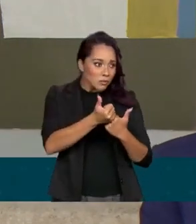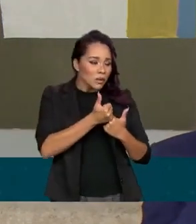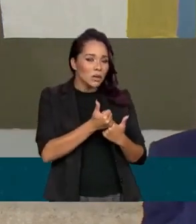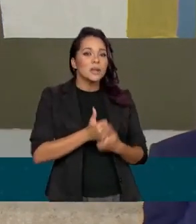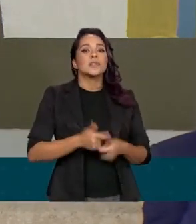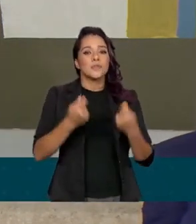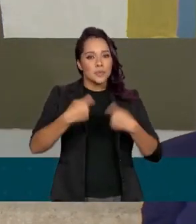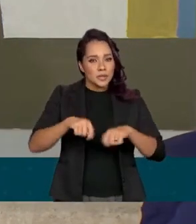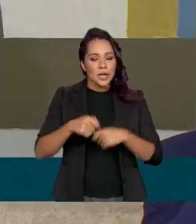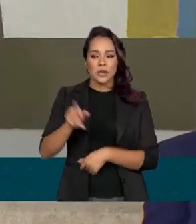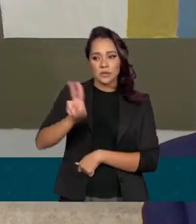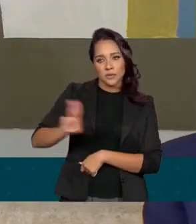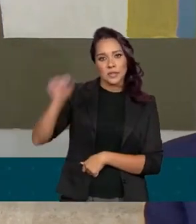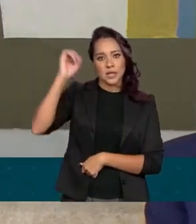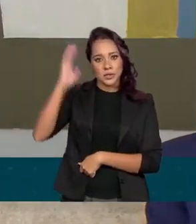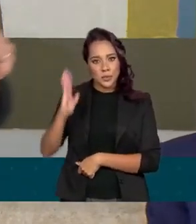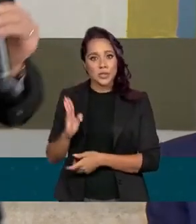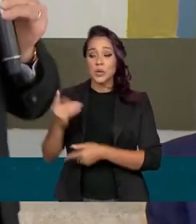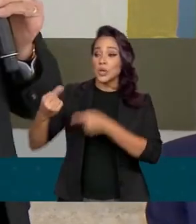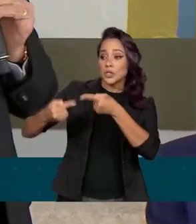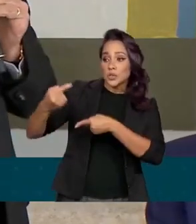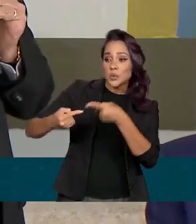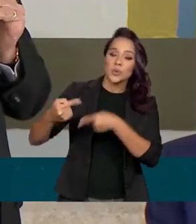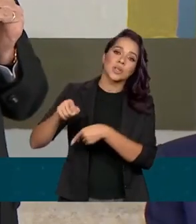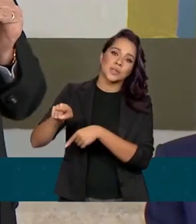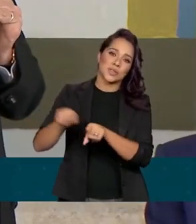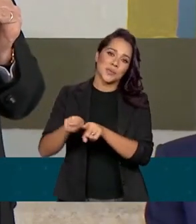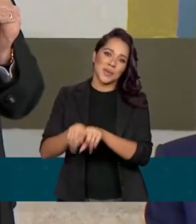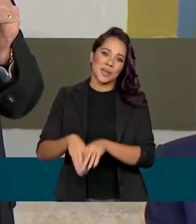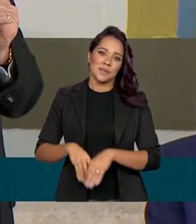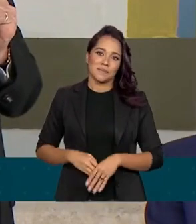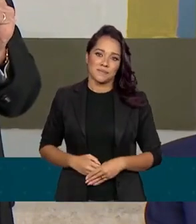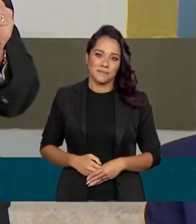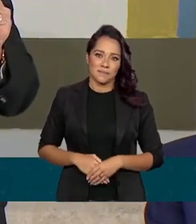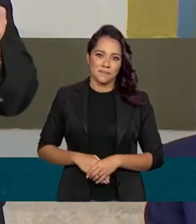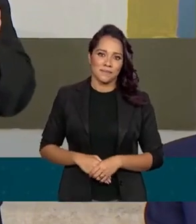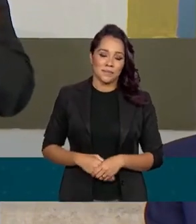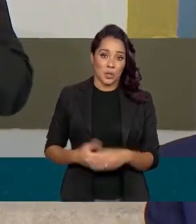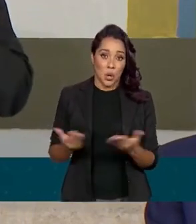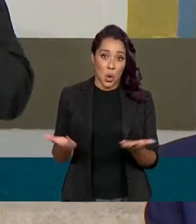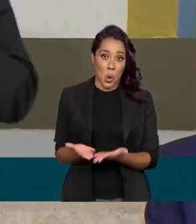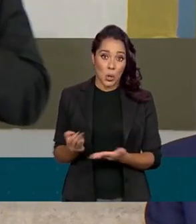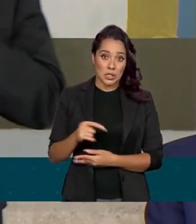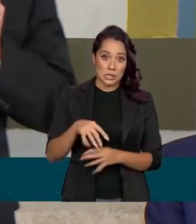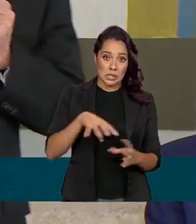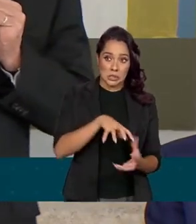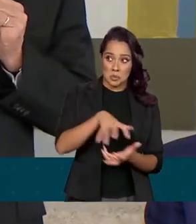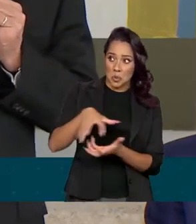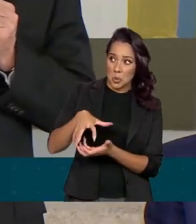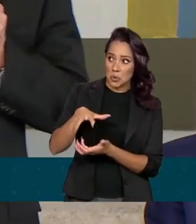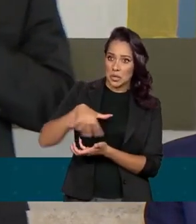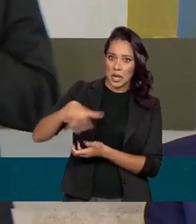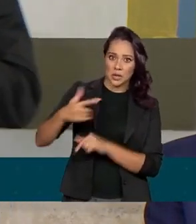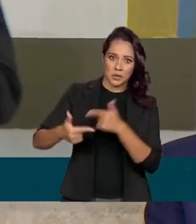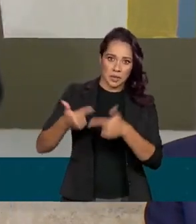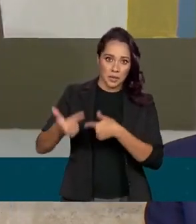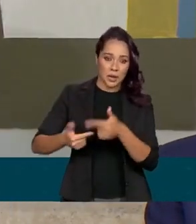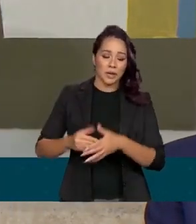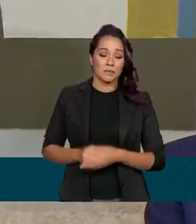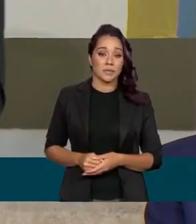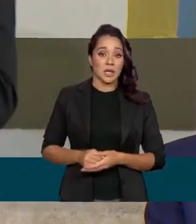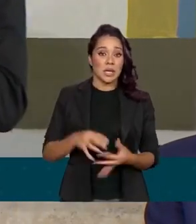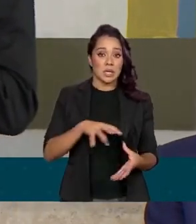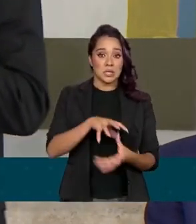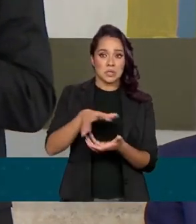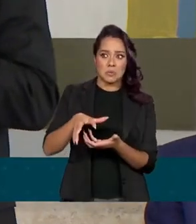vamos precisar que as universidades brasileiras discutam isso também. Hoje, nesse mundo do trabalho, esse